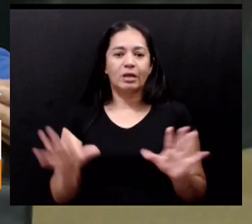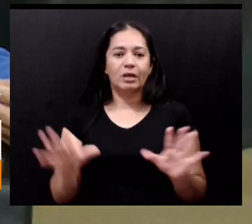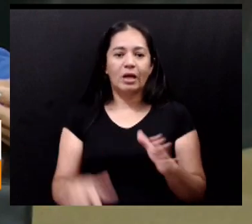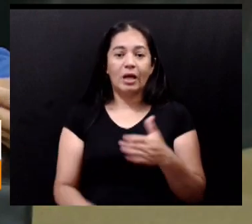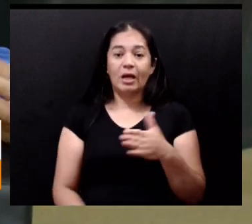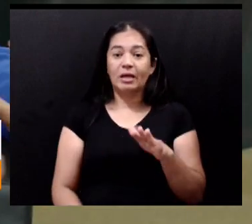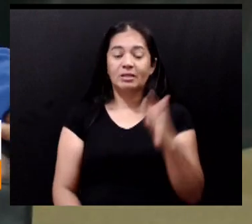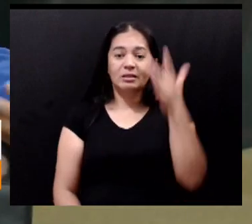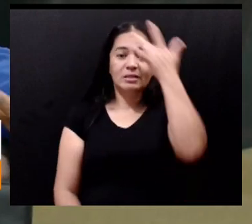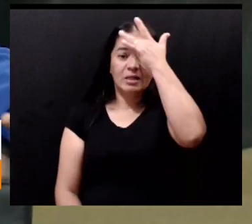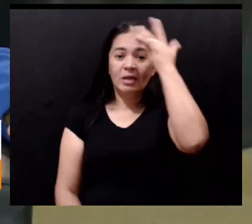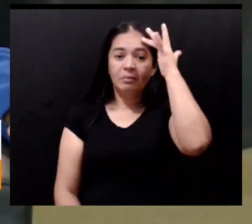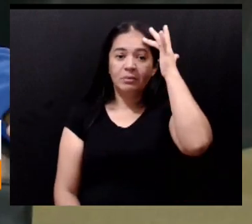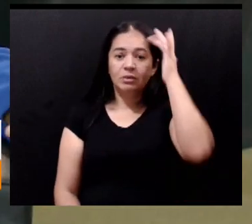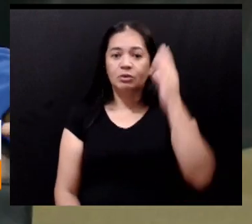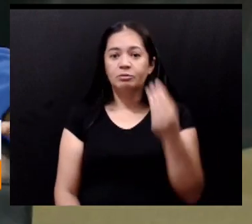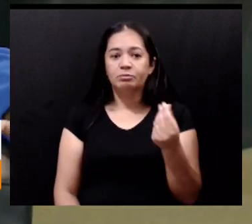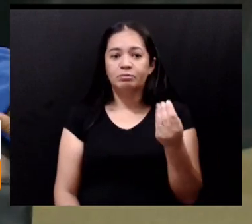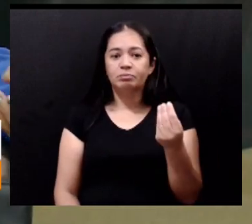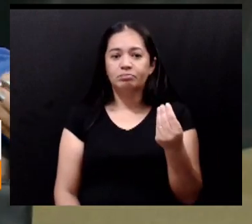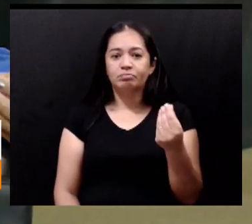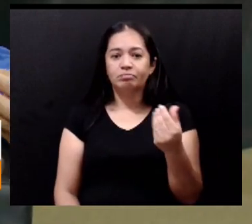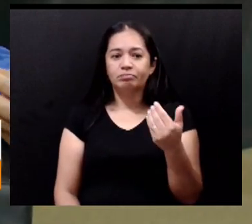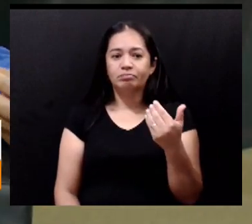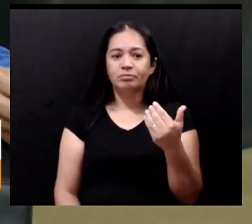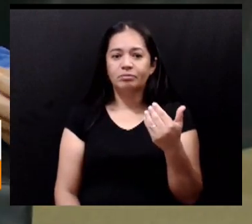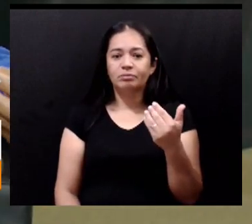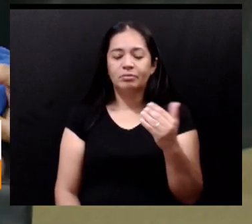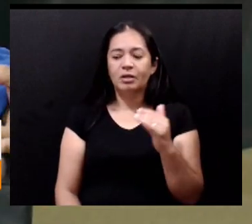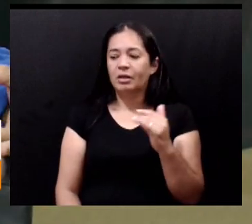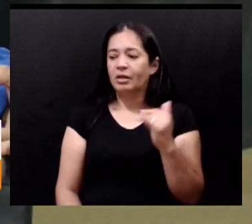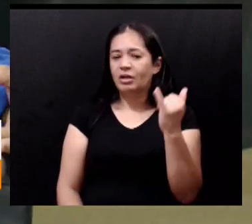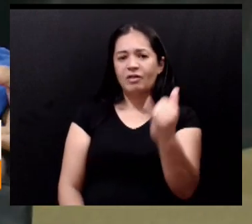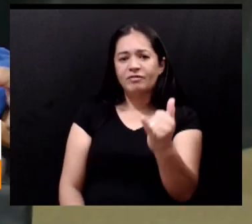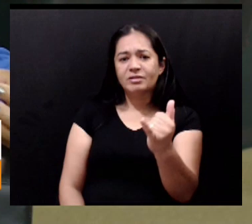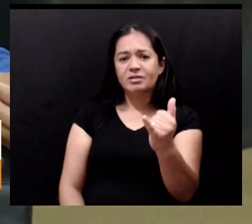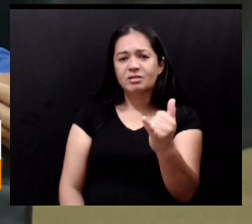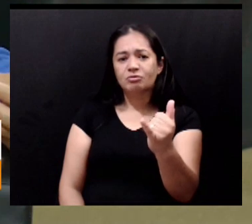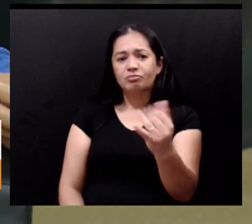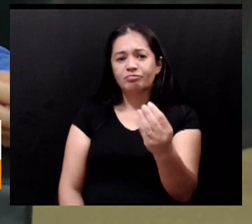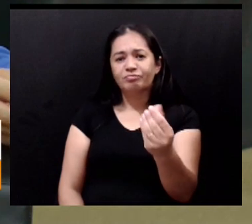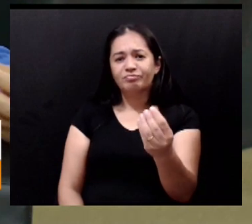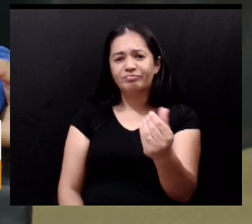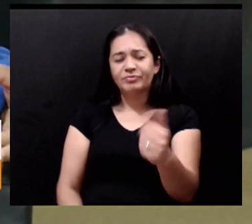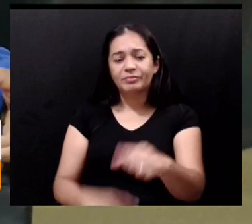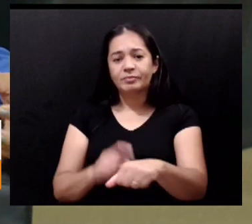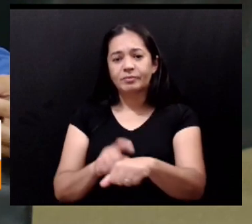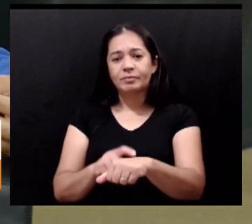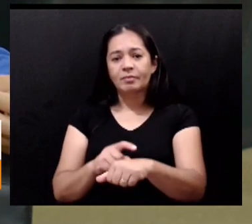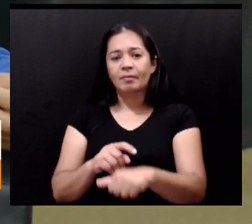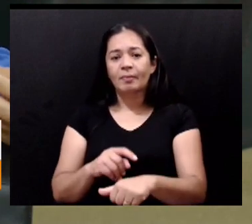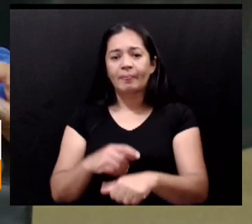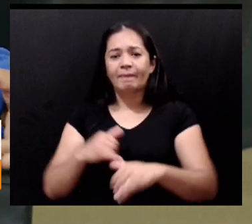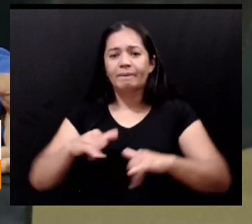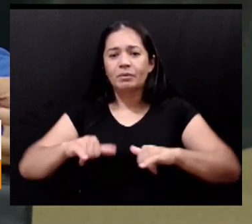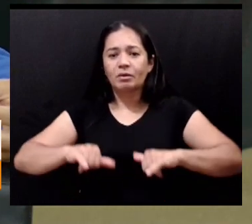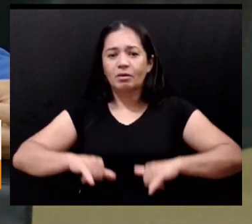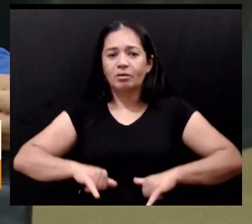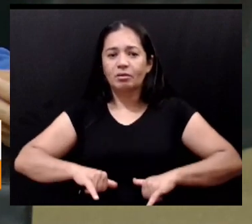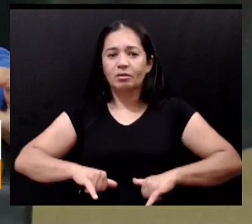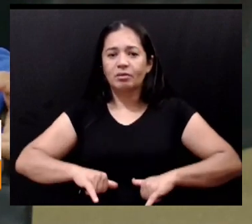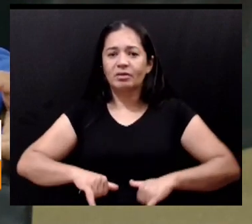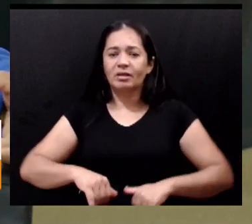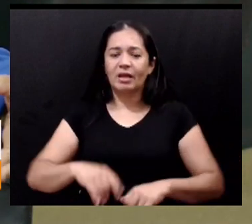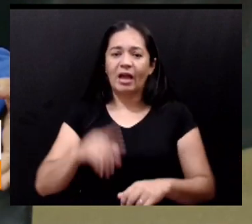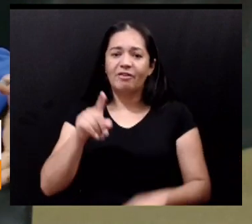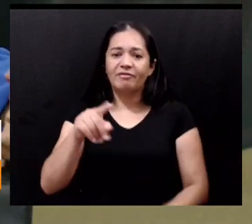está repassando para você naquele momento de dor, tipo, para de sofrer, vai passar,